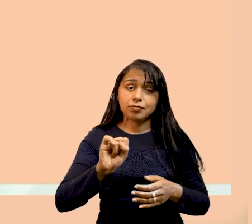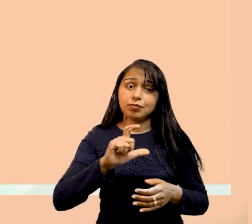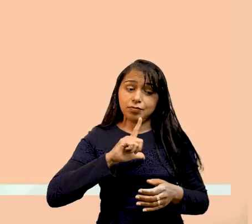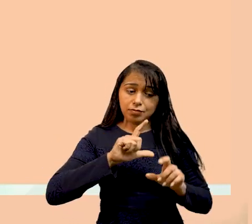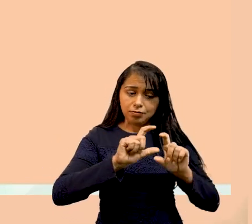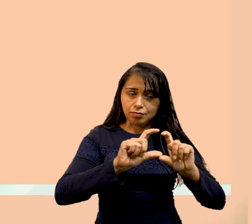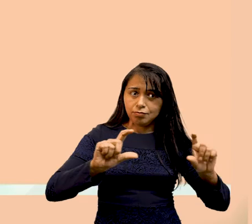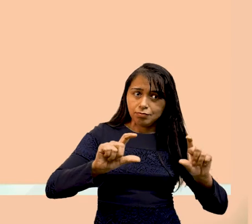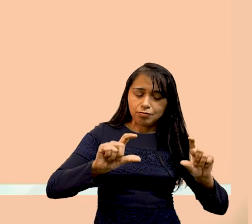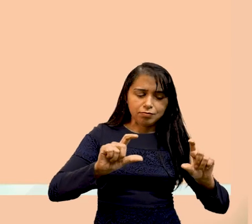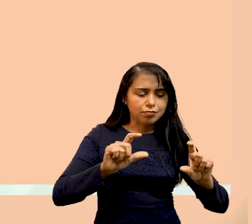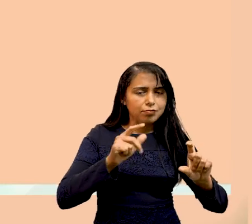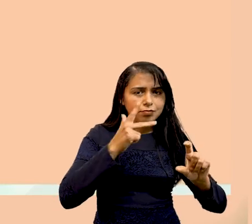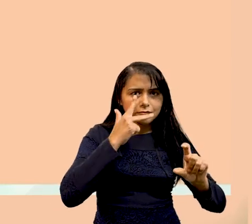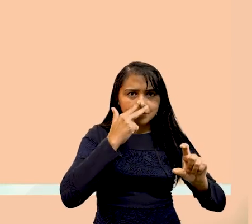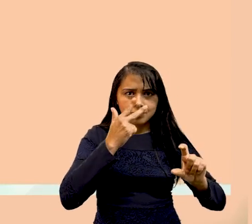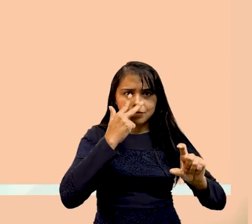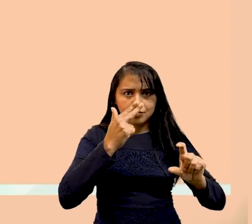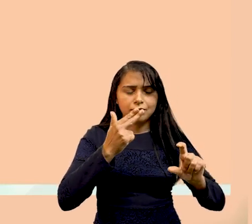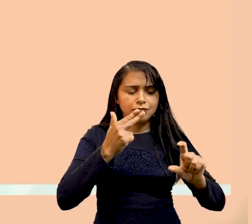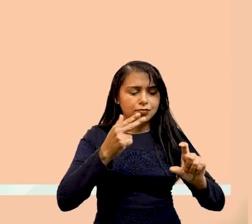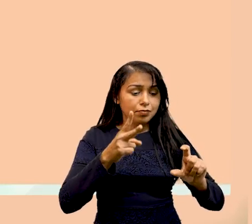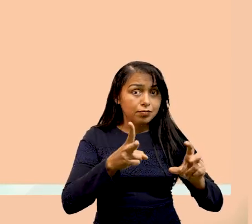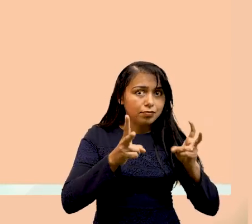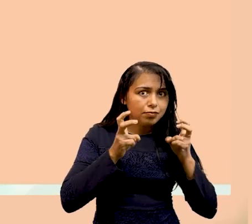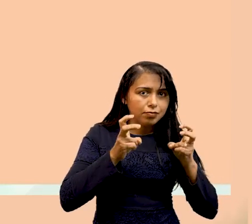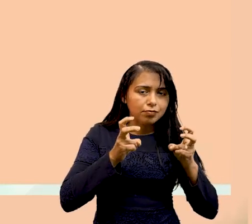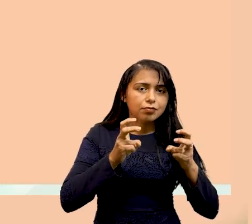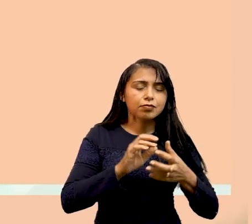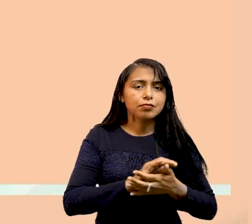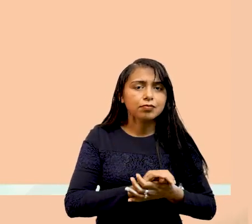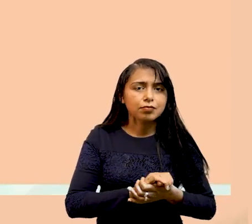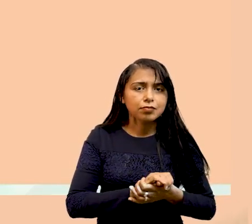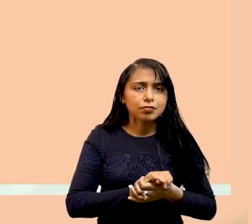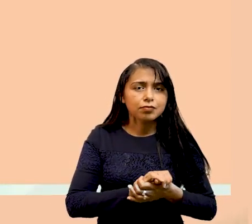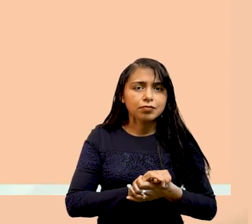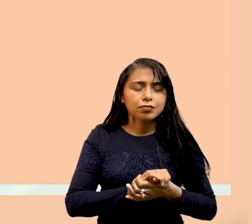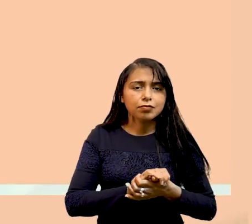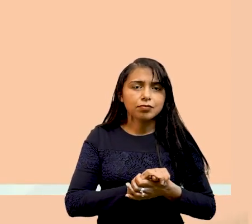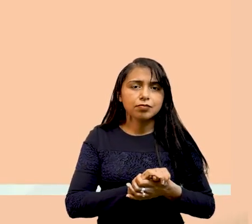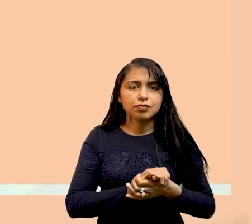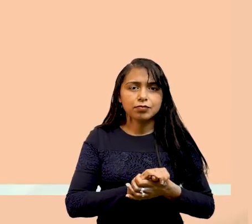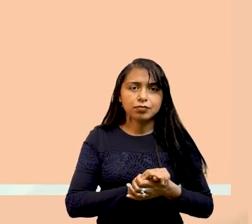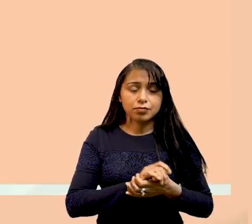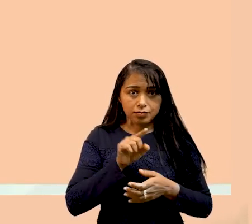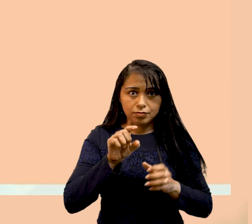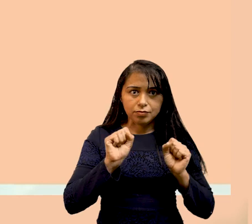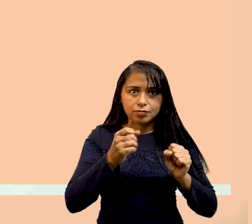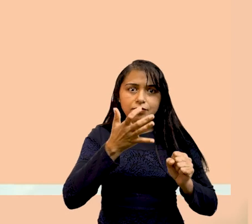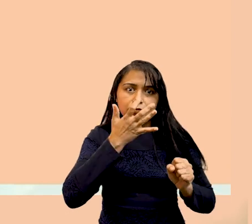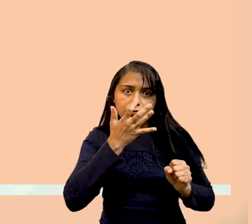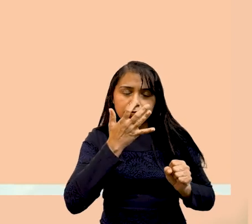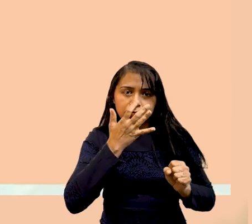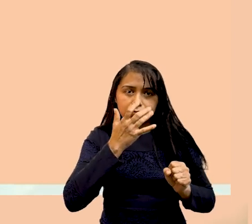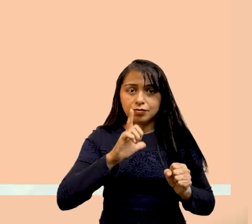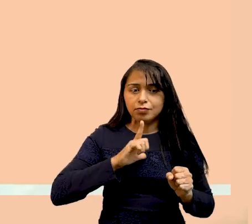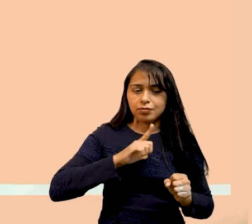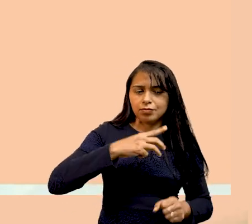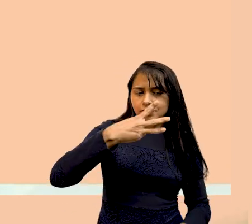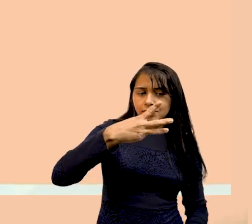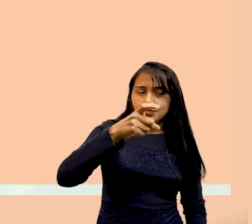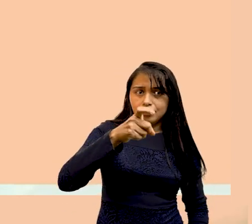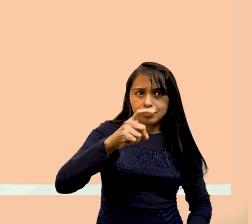aí. Então, aqui novamente trocado, né? Aqui na letra D, ó, se a gente observar, ele tem, né? Ó, 3x mais